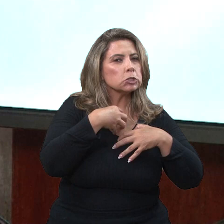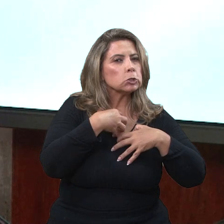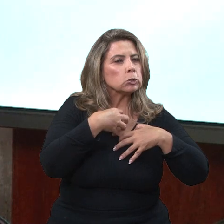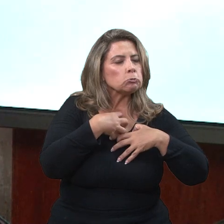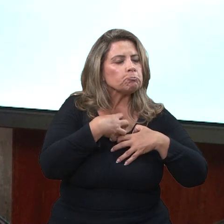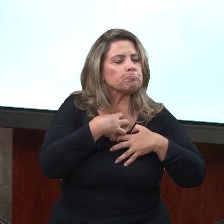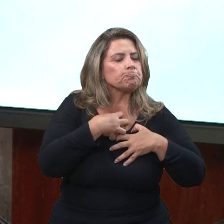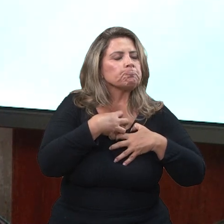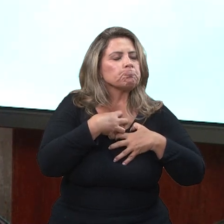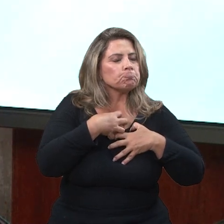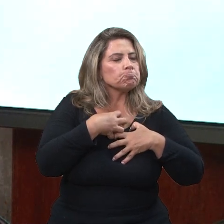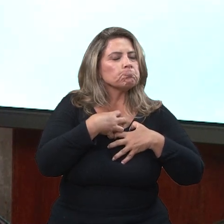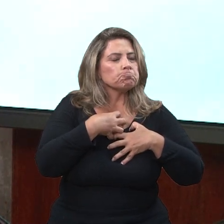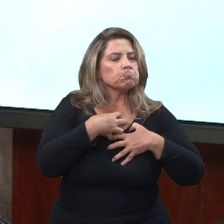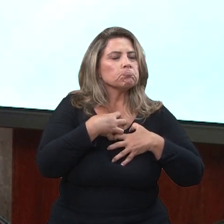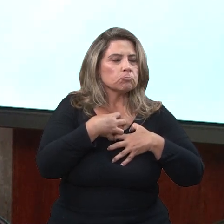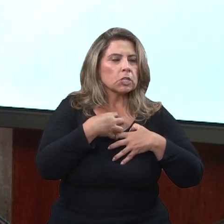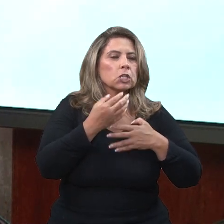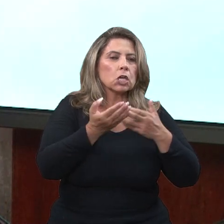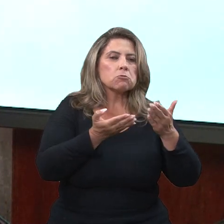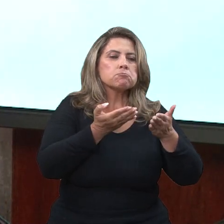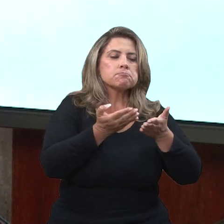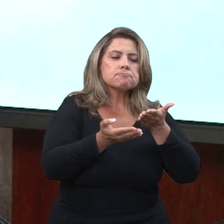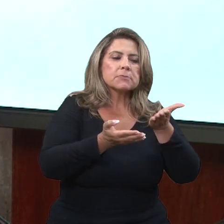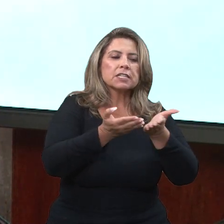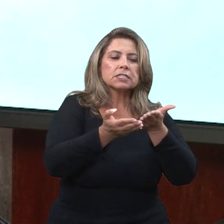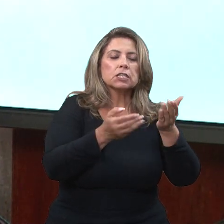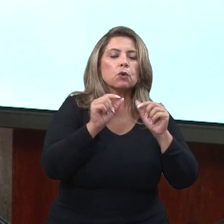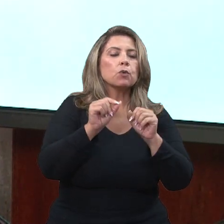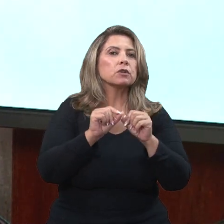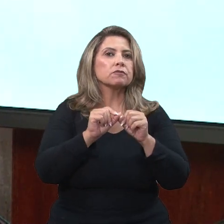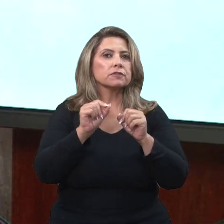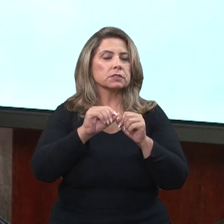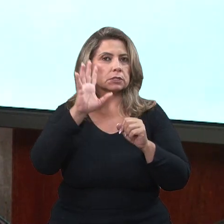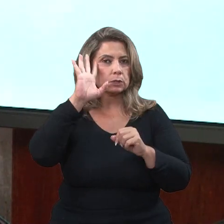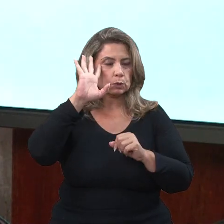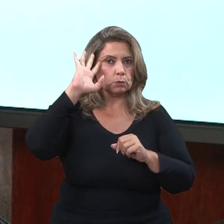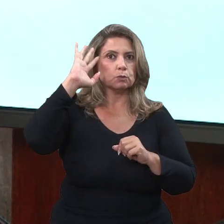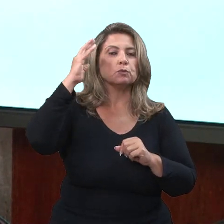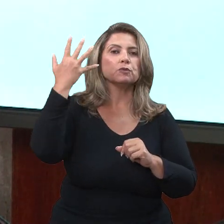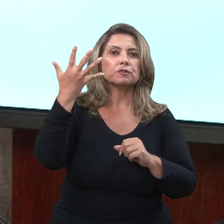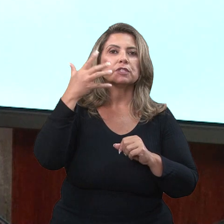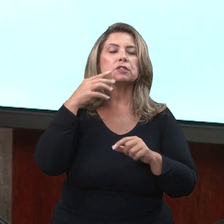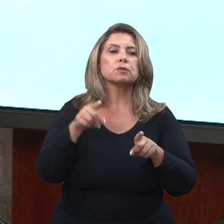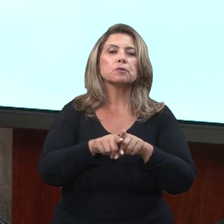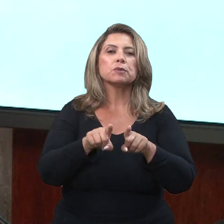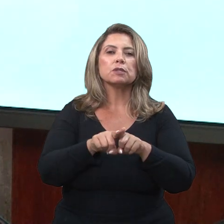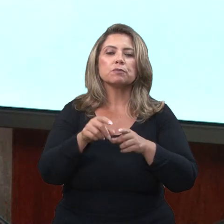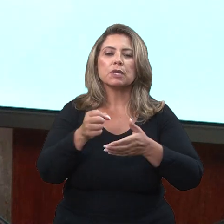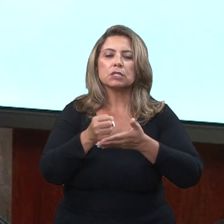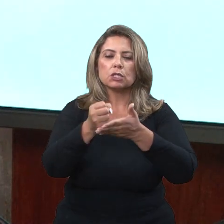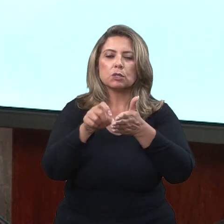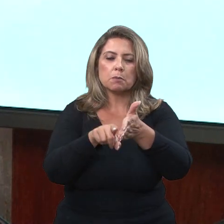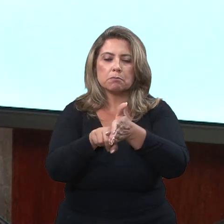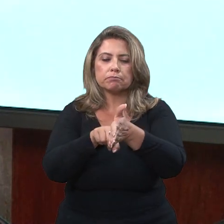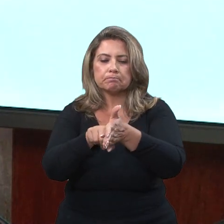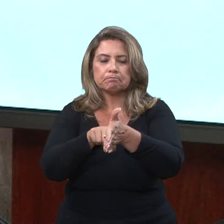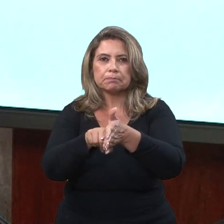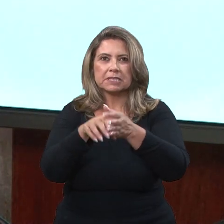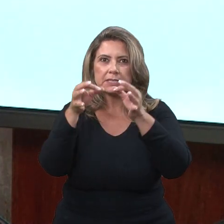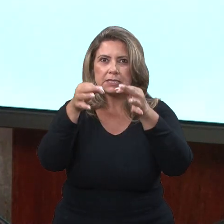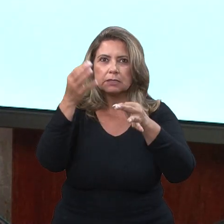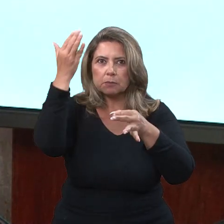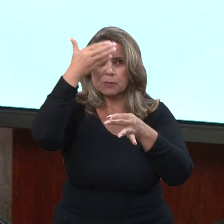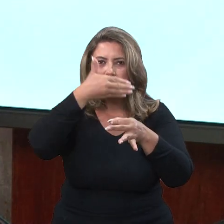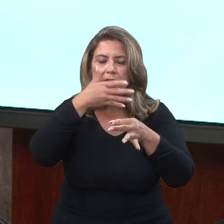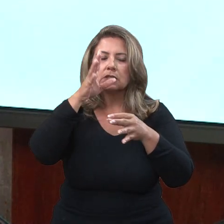né, para as vítimas, e o encaminhamento o mais breve possível para as unidades de apuração mais adequadas